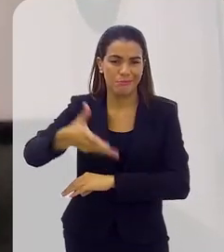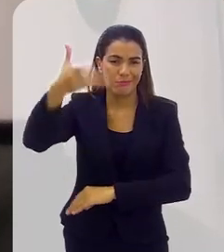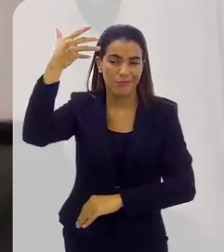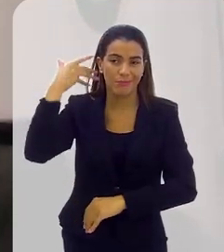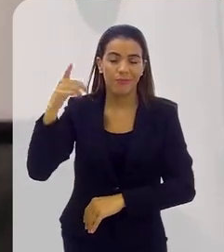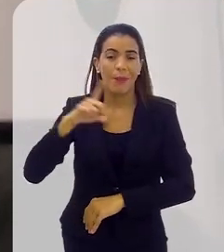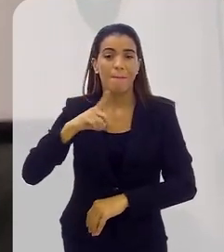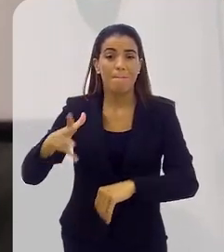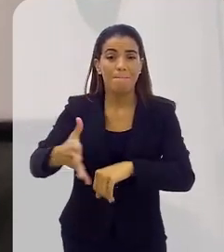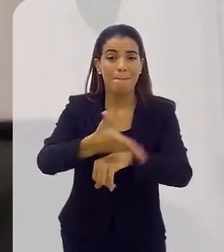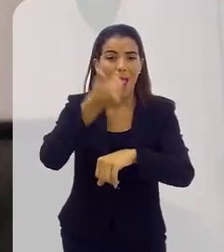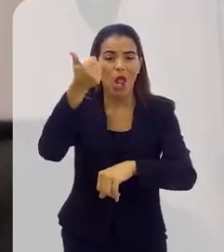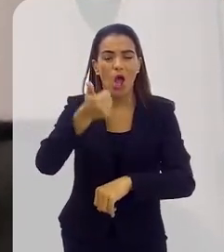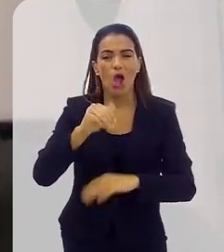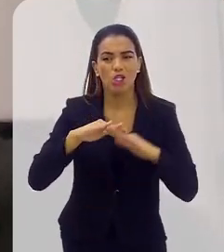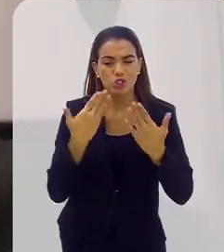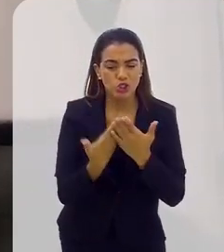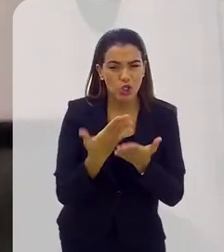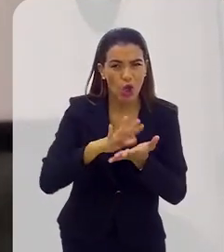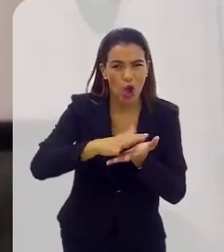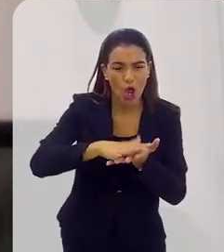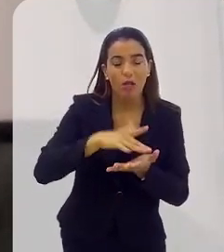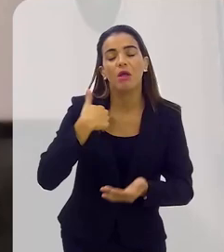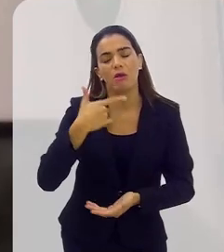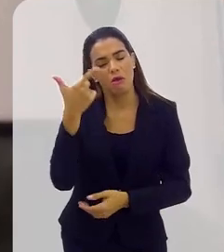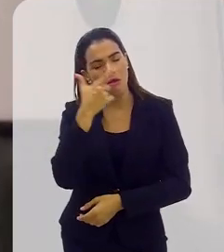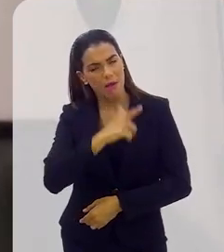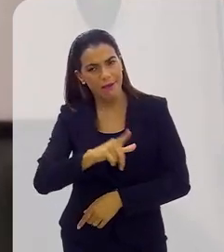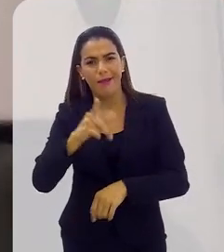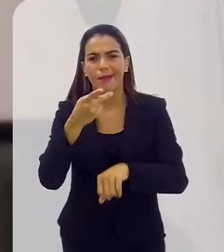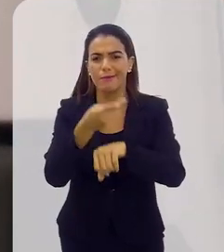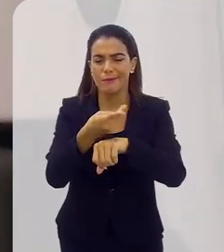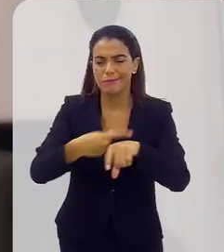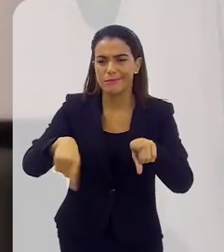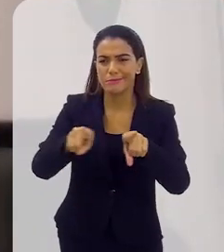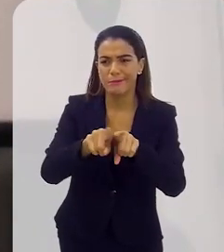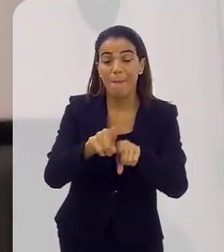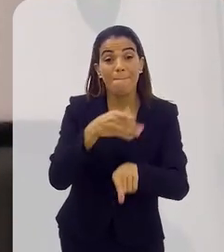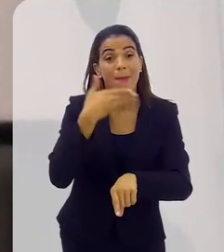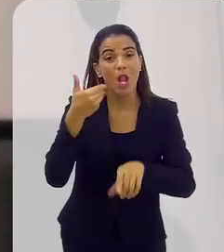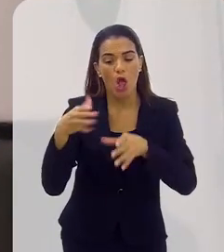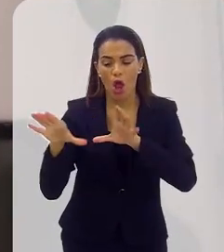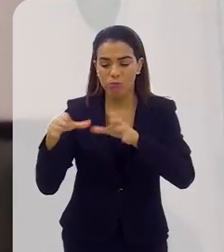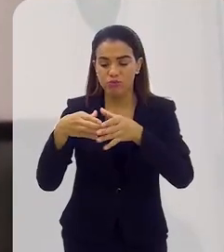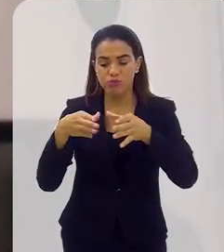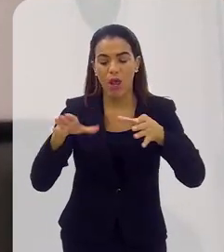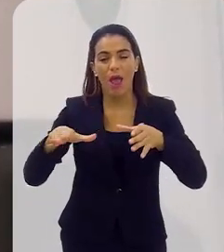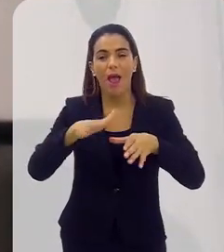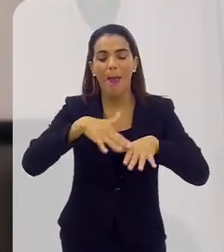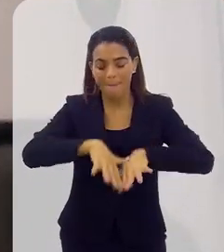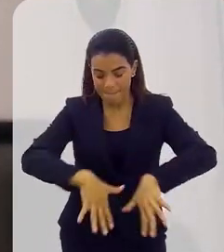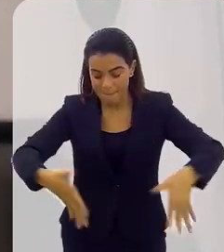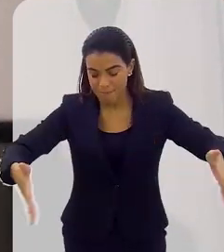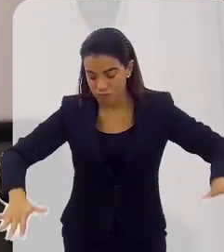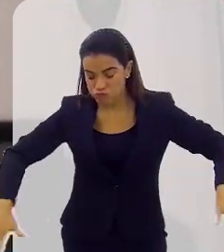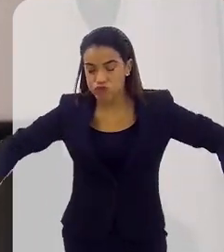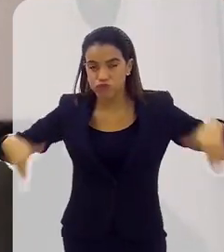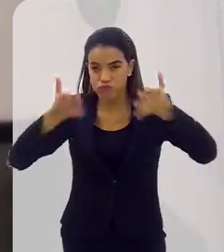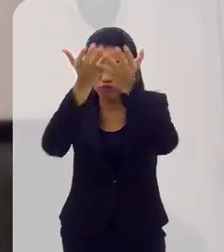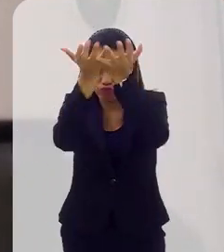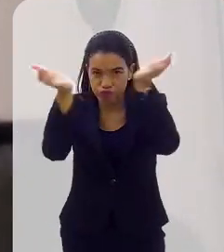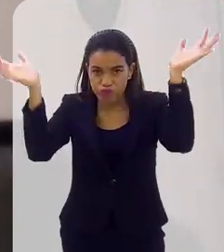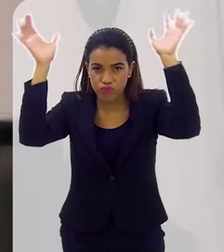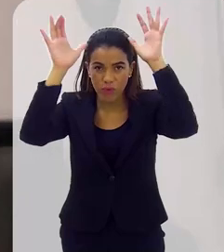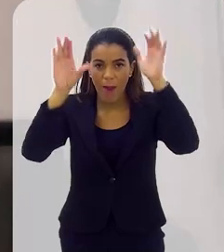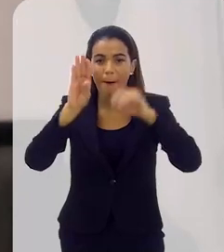Carnavalesco Revelação, eu ganhei. Melhor escola, nós ganhamos. Melhor ala de Baiana, nós ganhamos também. E depois eu fiz eu